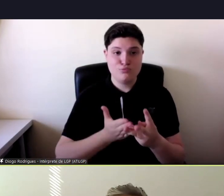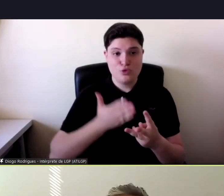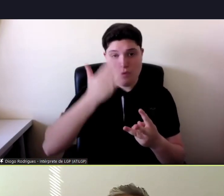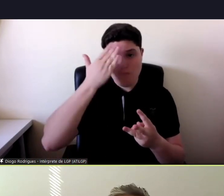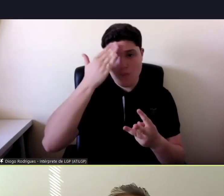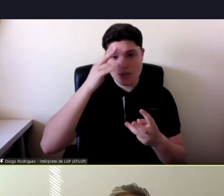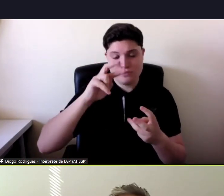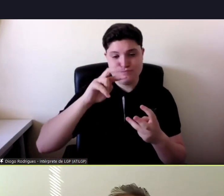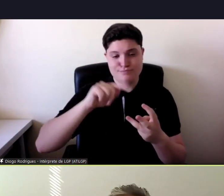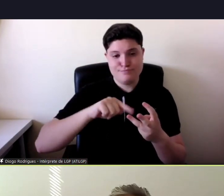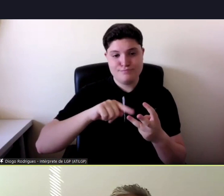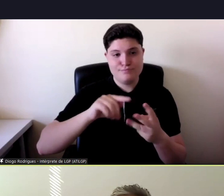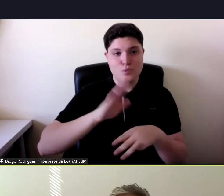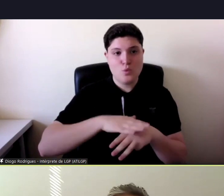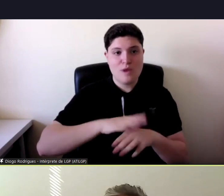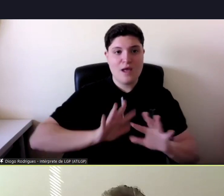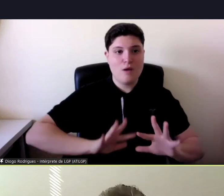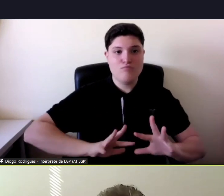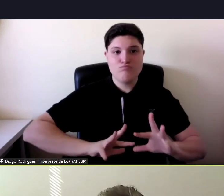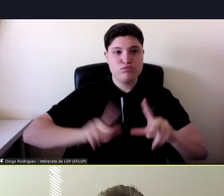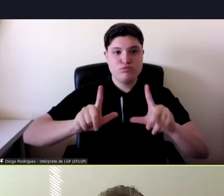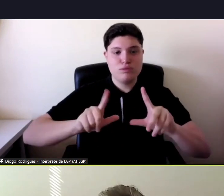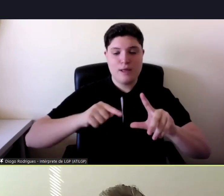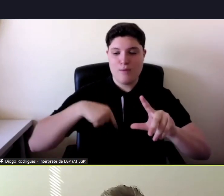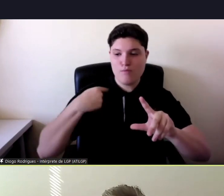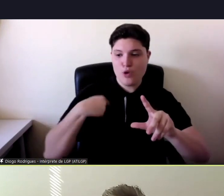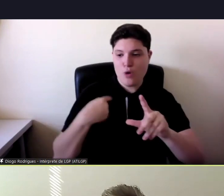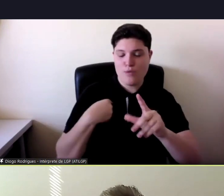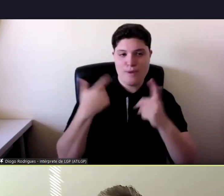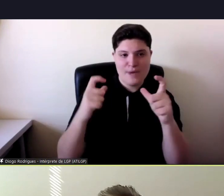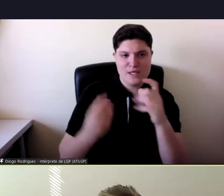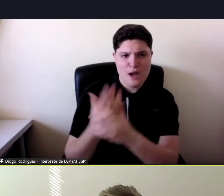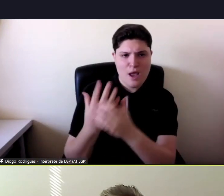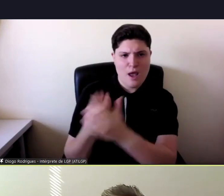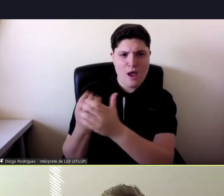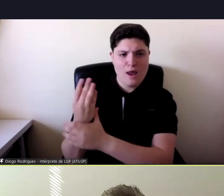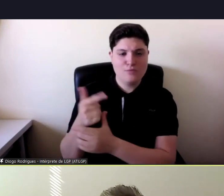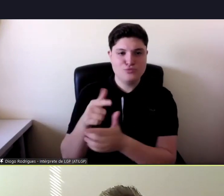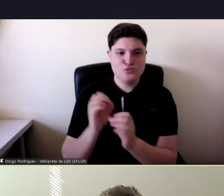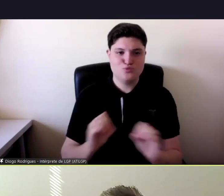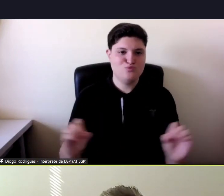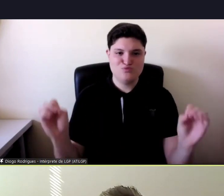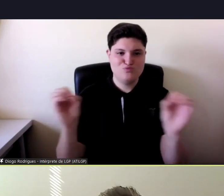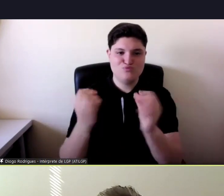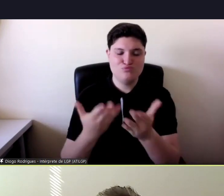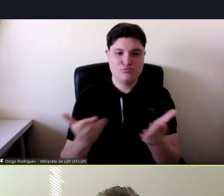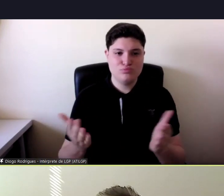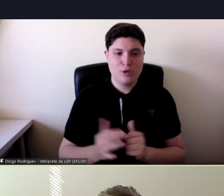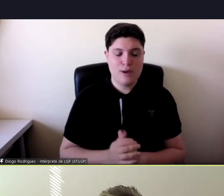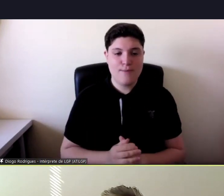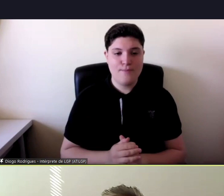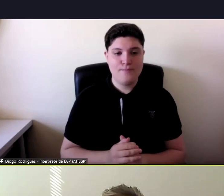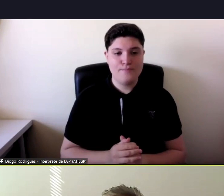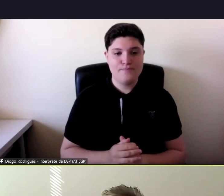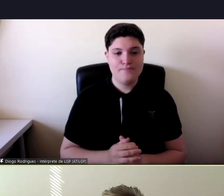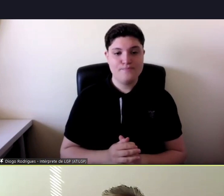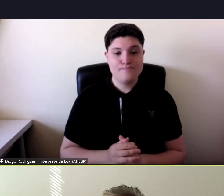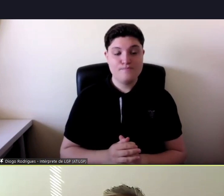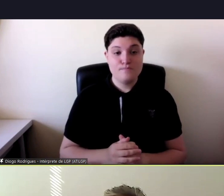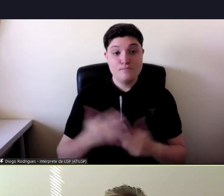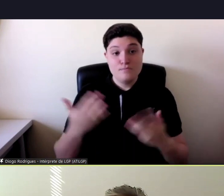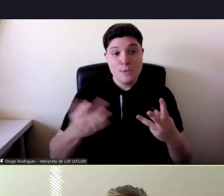o baixo nível de inovação e de empreendedorismo que ainda existe em muitas das nossas empresas. Estes fatores têm um